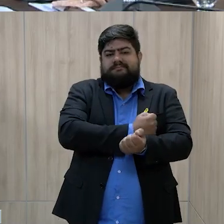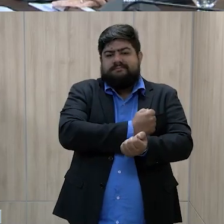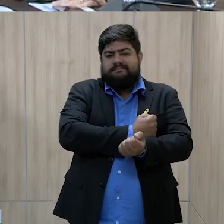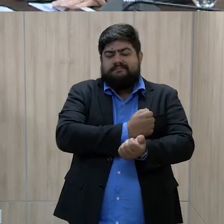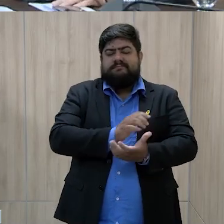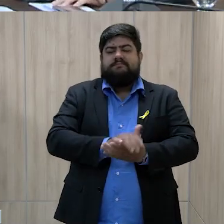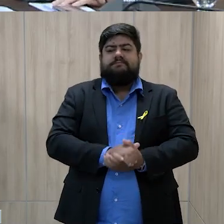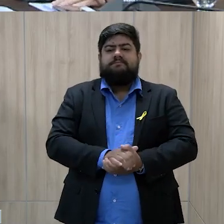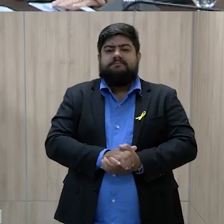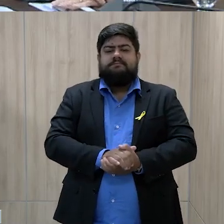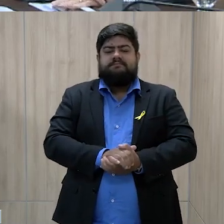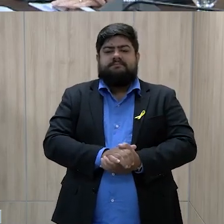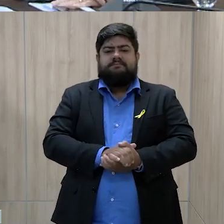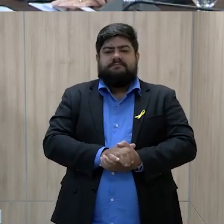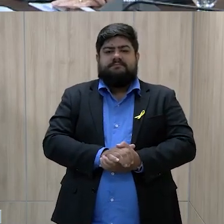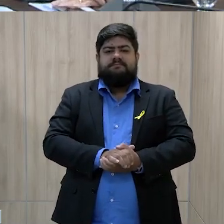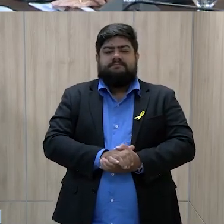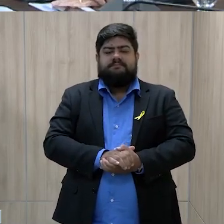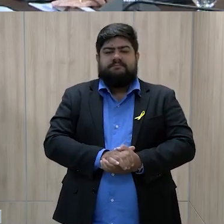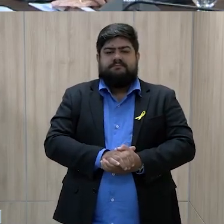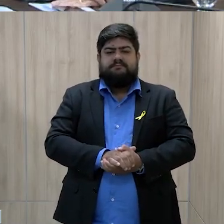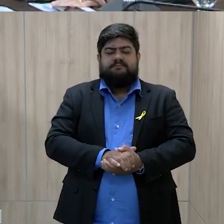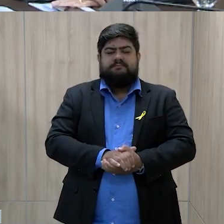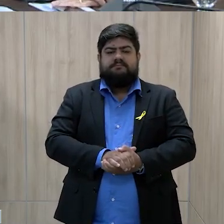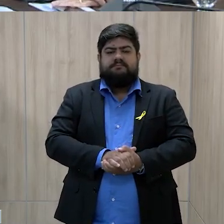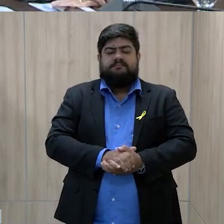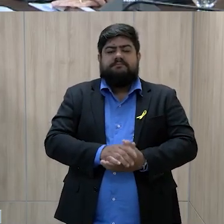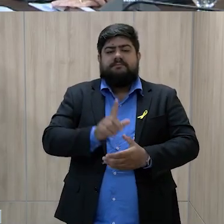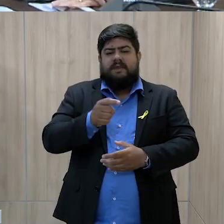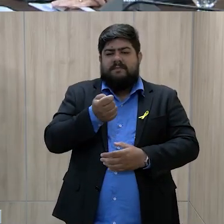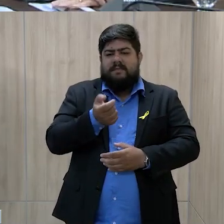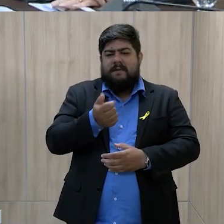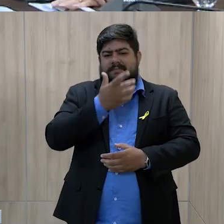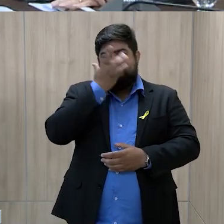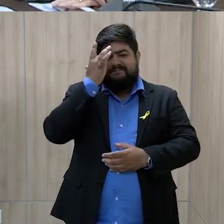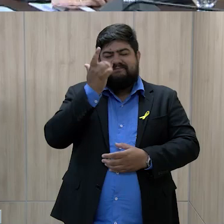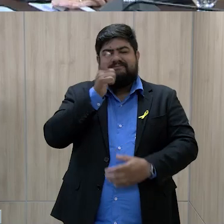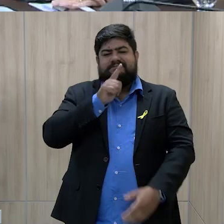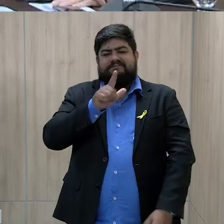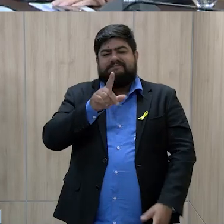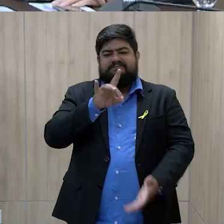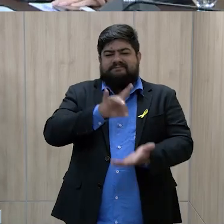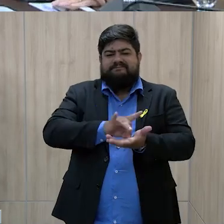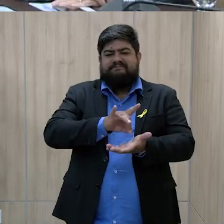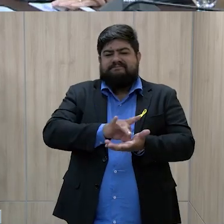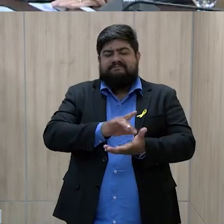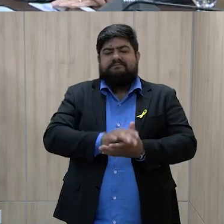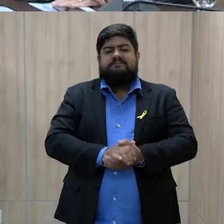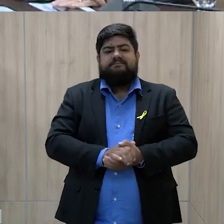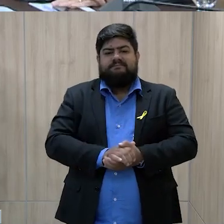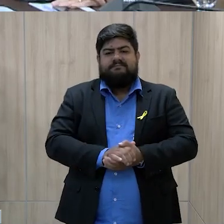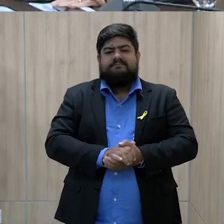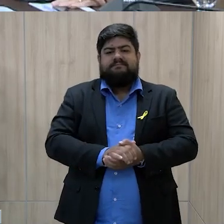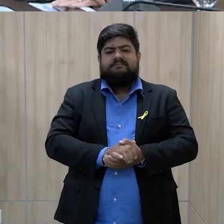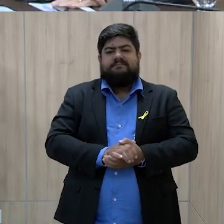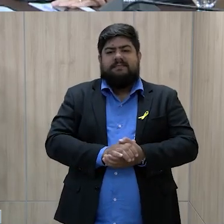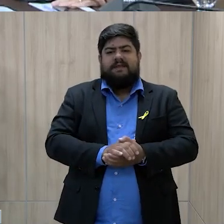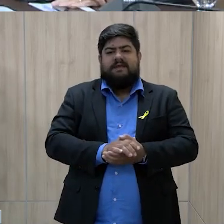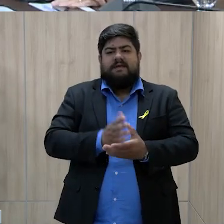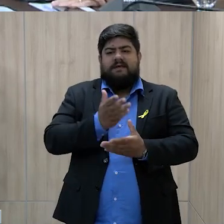esse Grande Desafio que é o vício né São poucos aqueles que conseguem